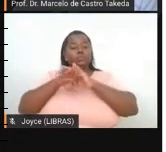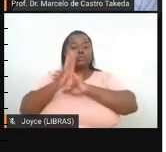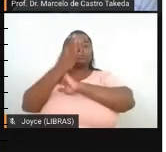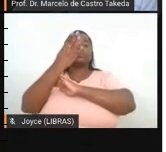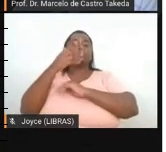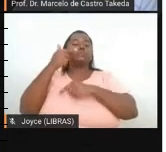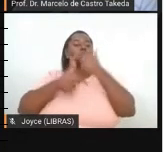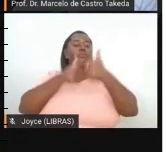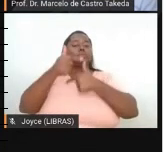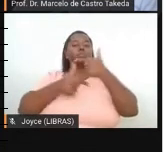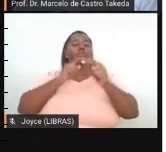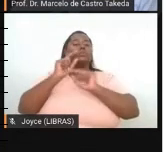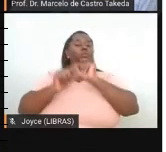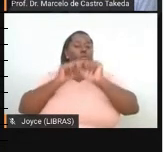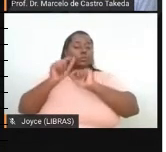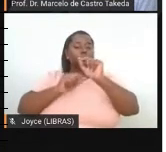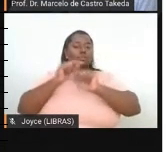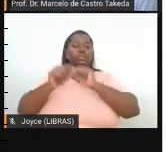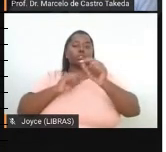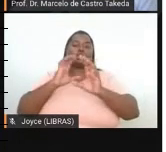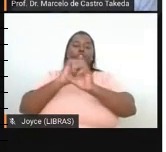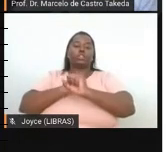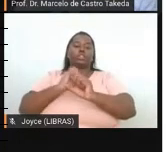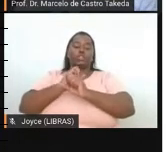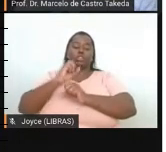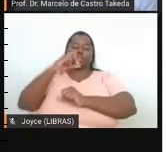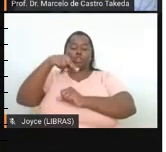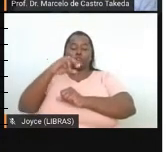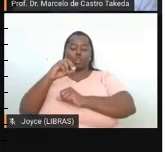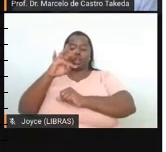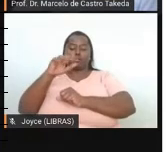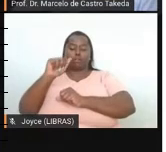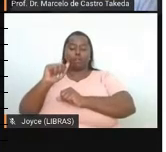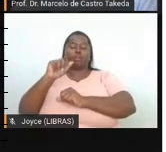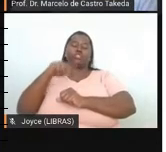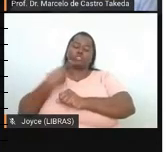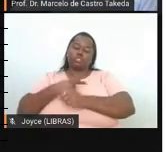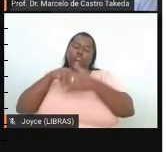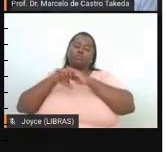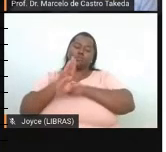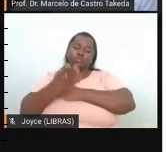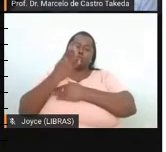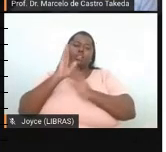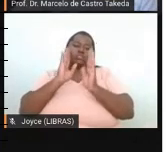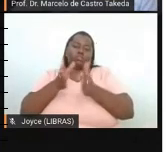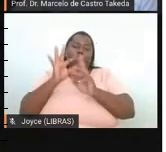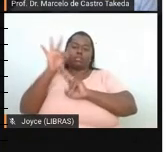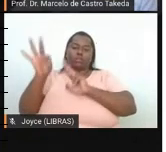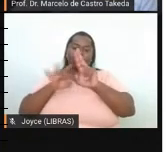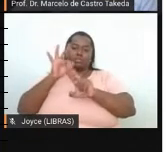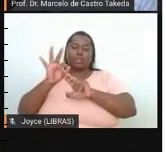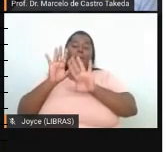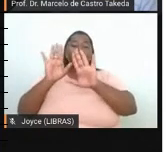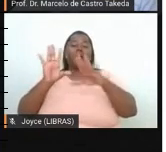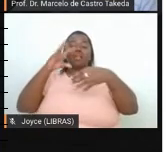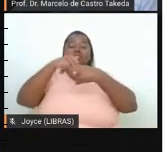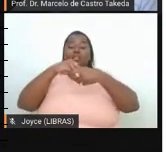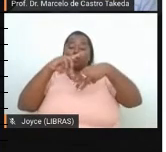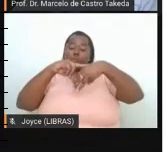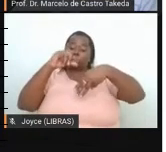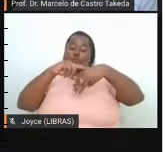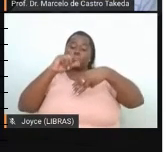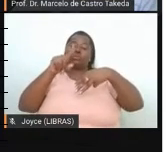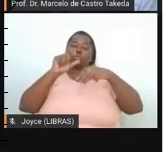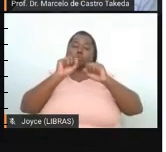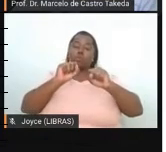gente tem que dar nota para esses alunos, né? Então, a gente trabalha com valor. Mas no Moodle, é possível ainda trabalhar com escala ou com